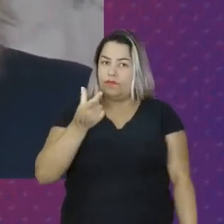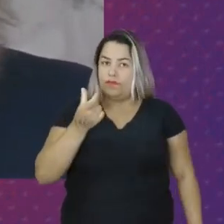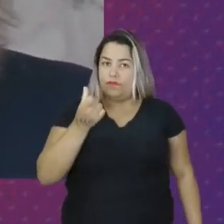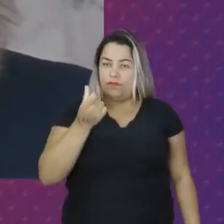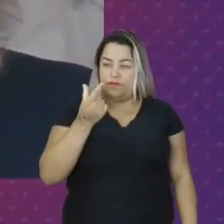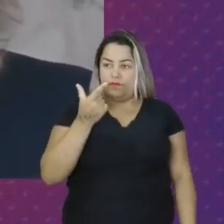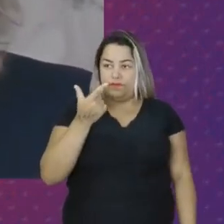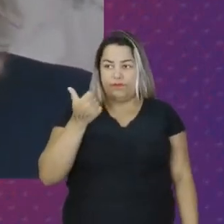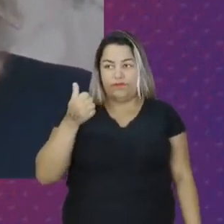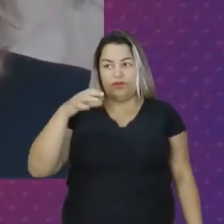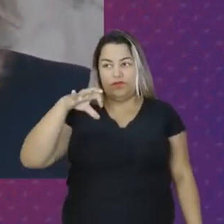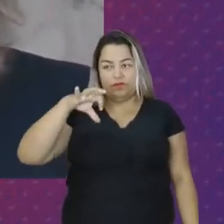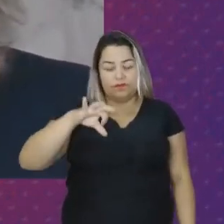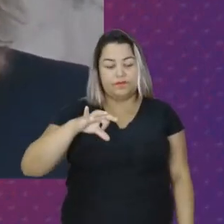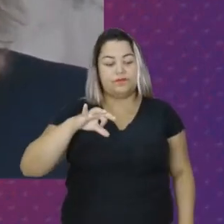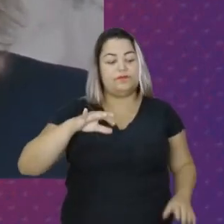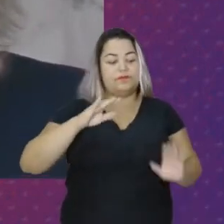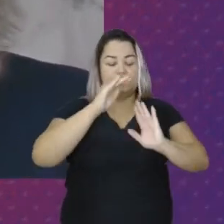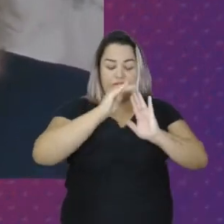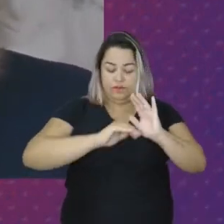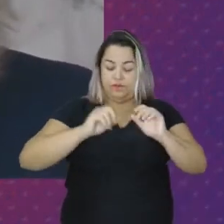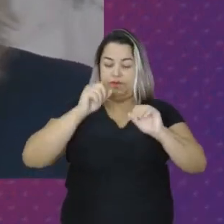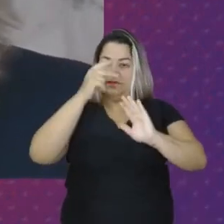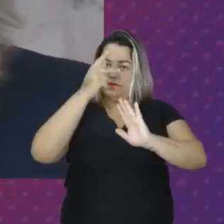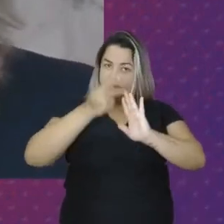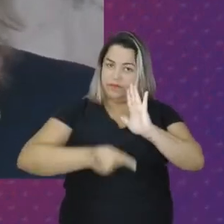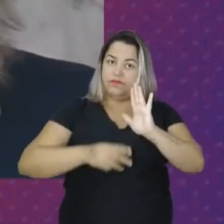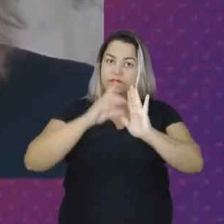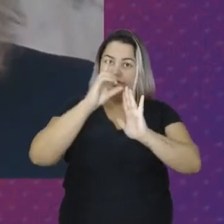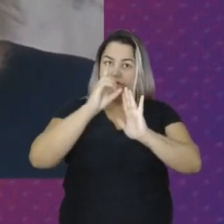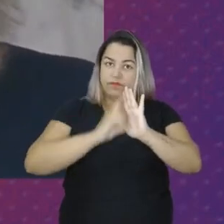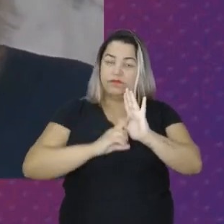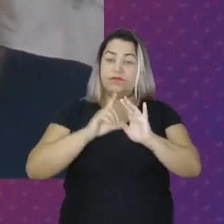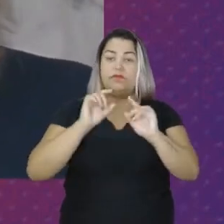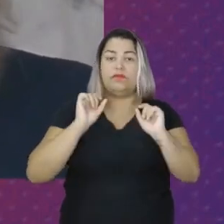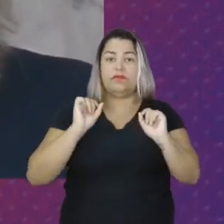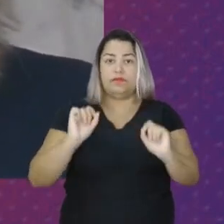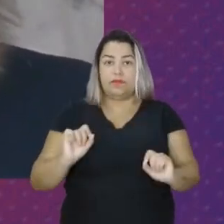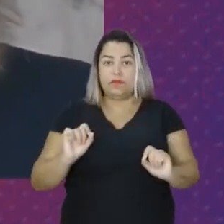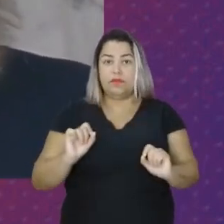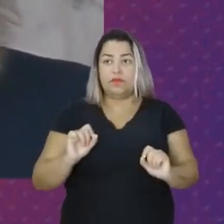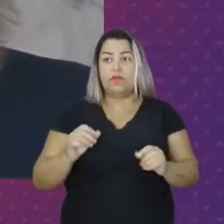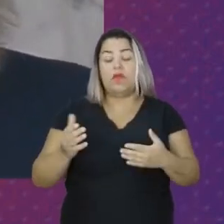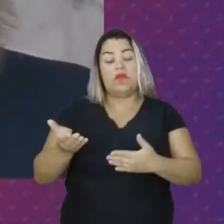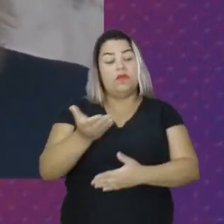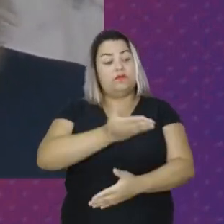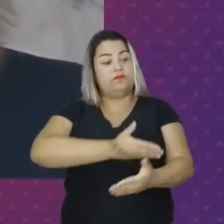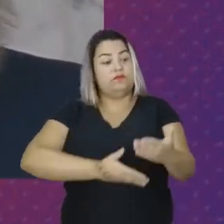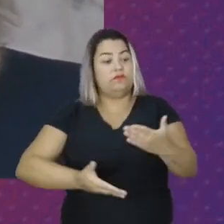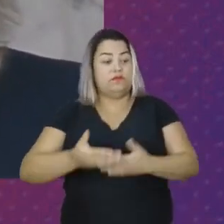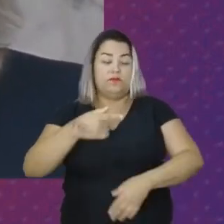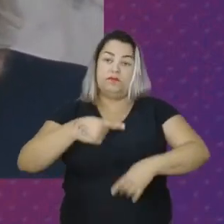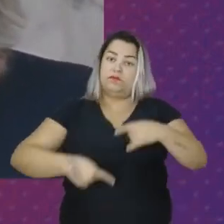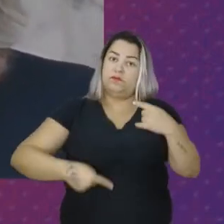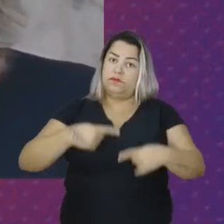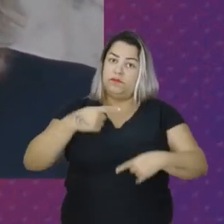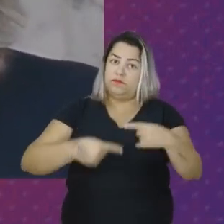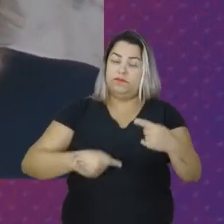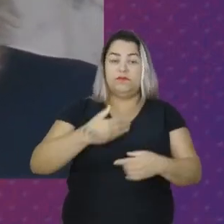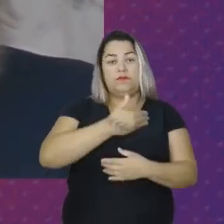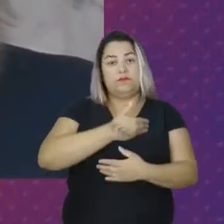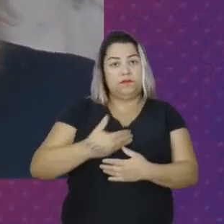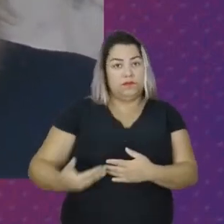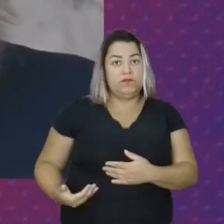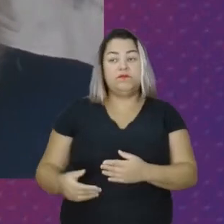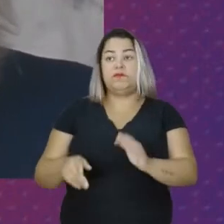29 programas e projetos, além dos decretos, envolvendo a área de políticas públicas para